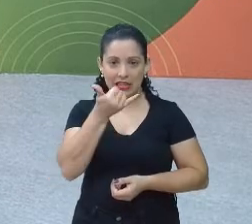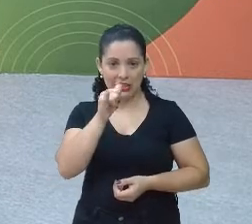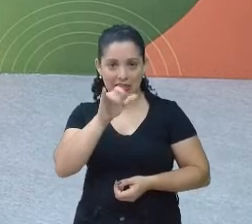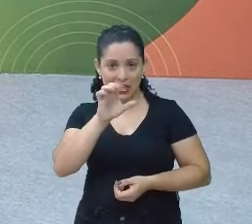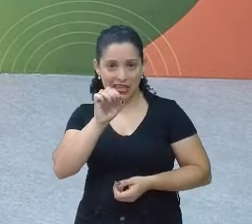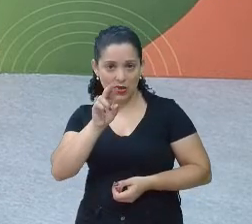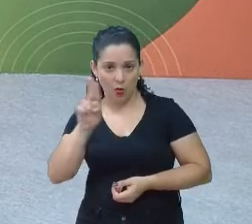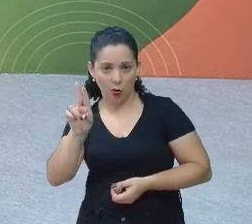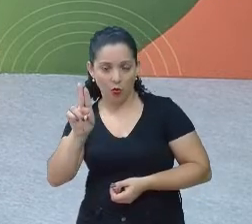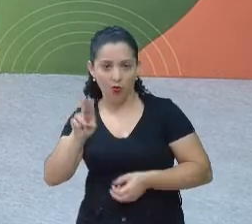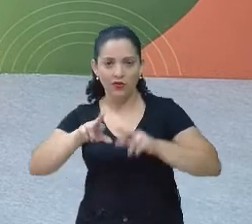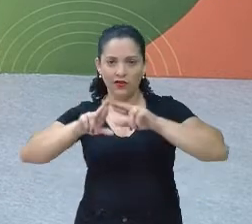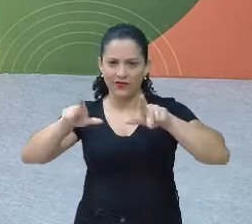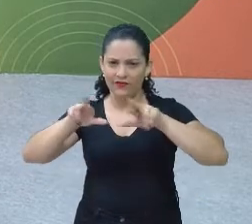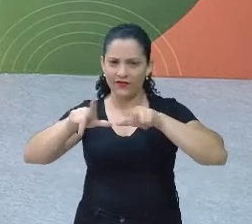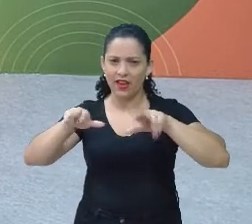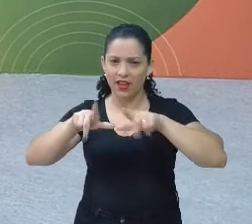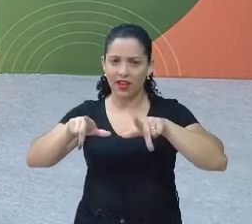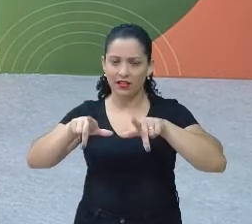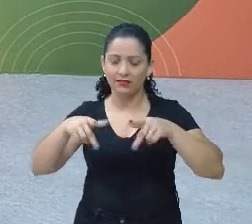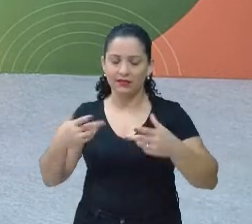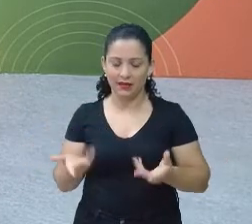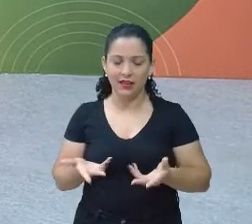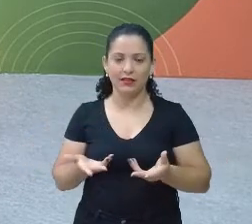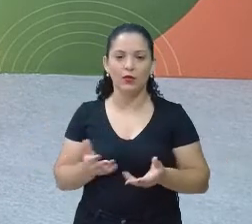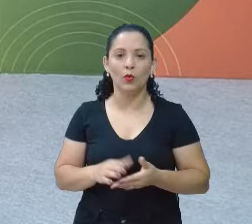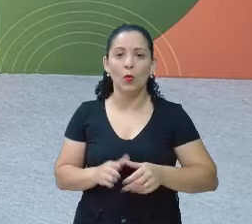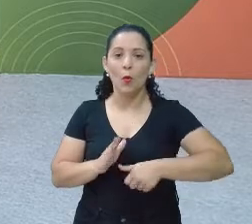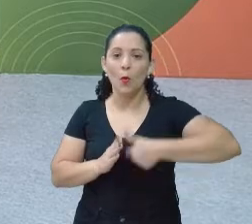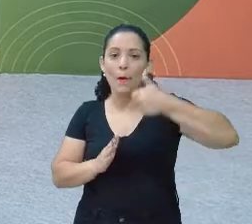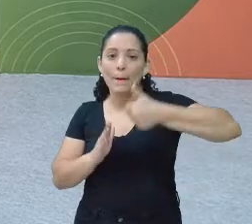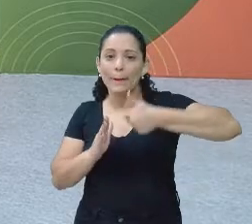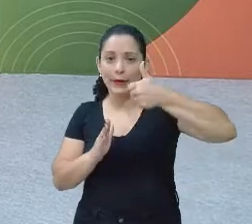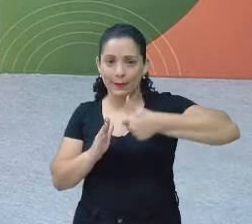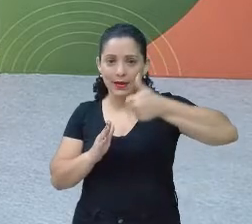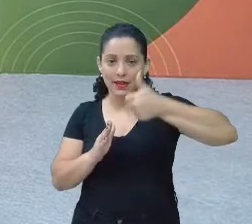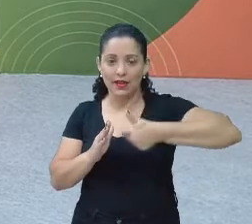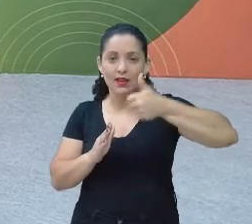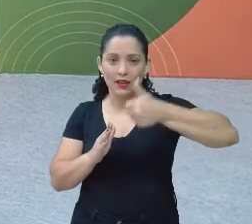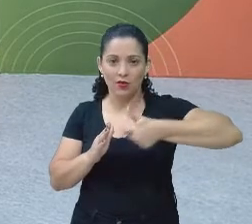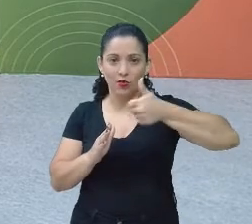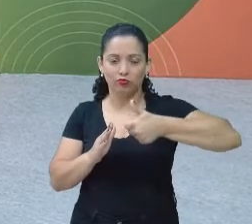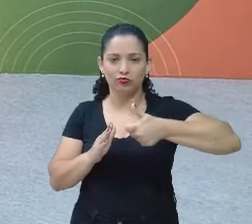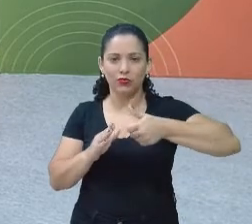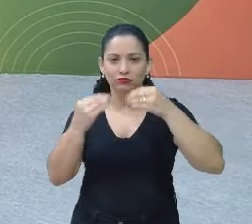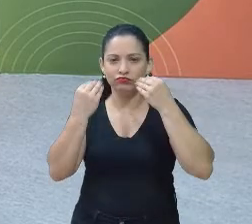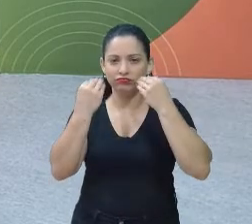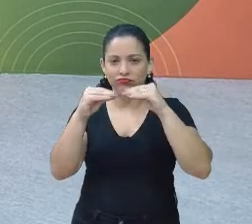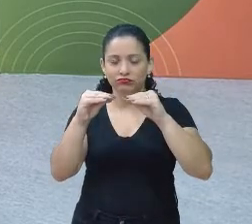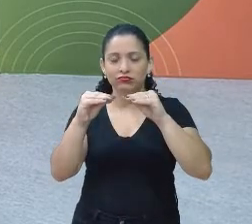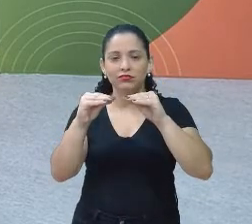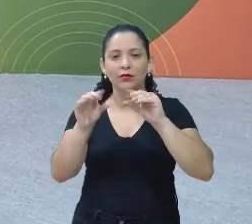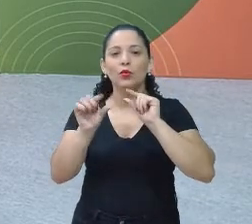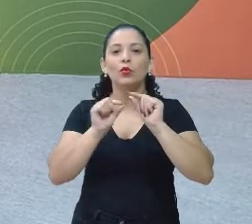tá? Um para singular e outro para plural. O primeiro está dentro da caixa